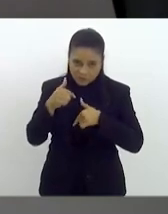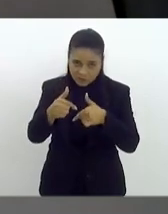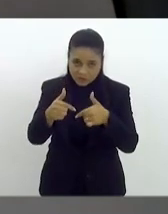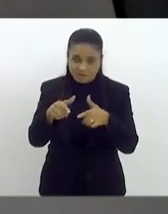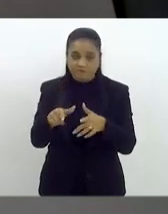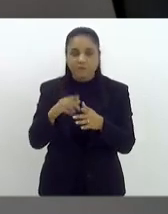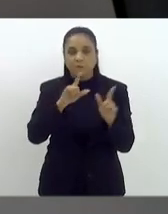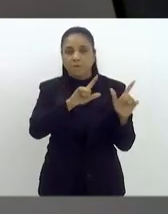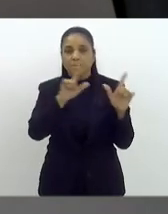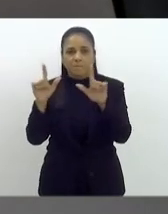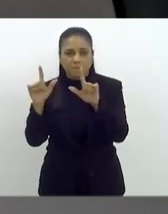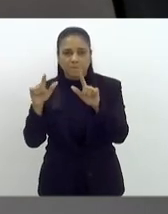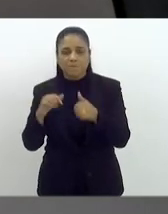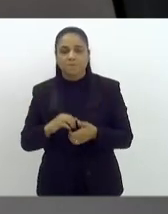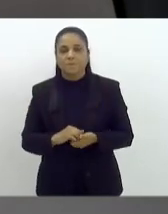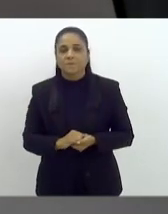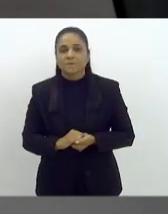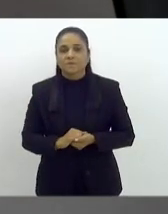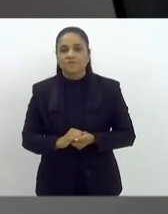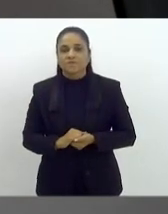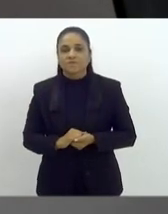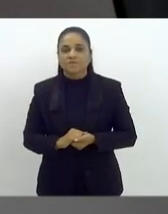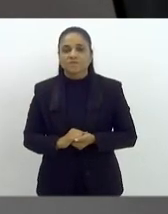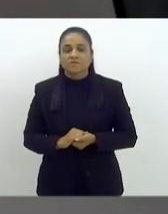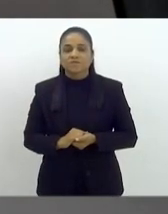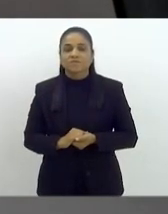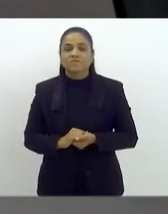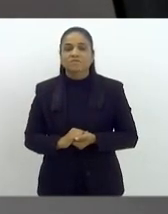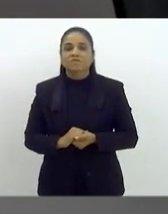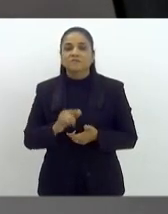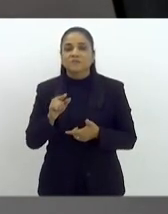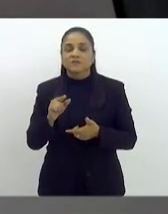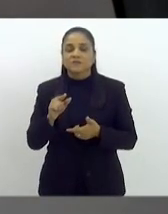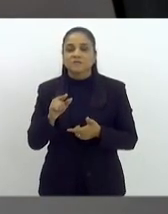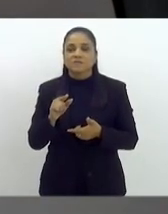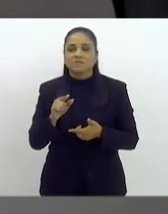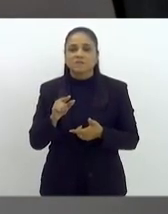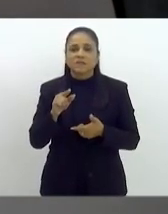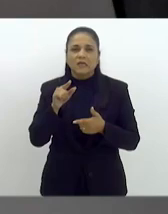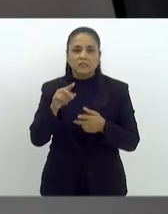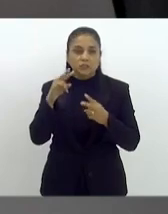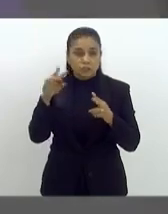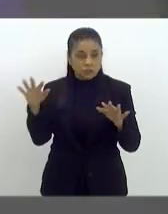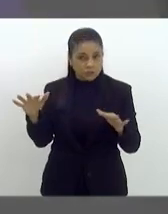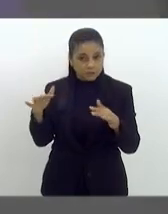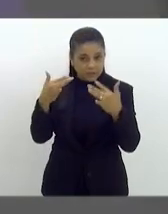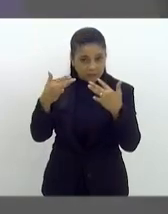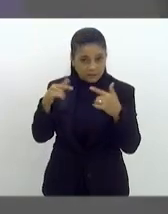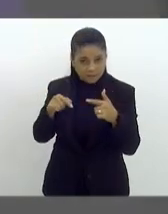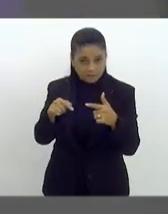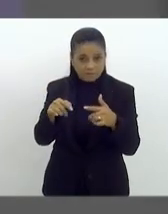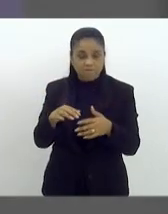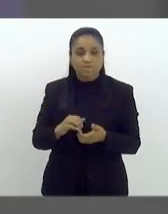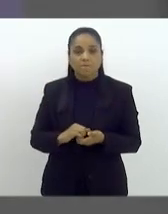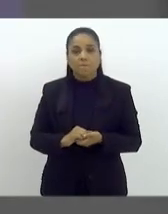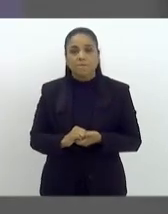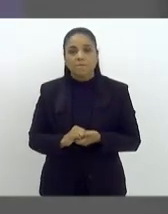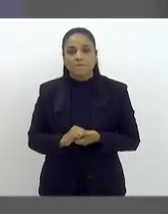favor é um Panorama é e o que eu queria chamar atenção é